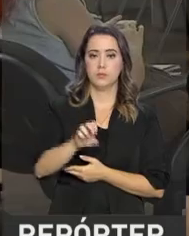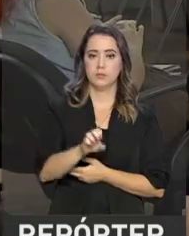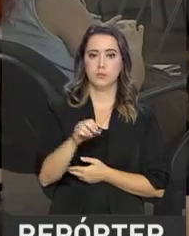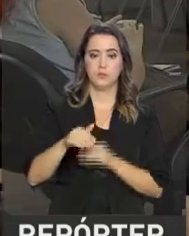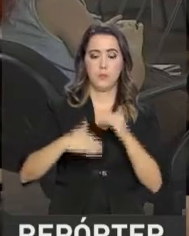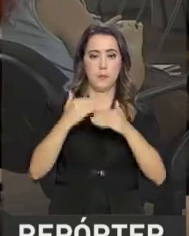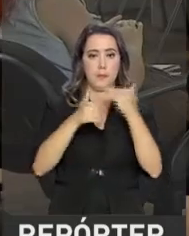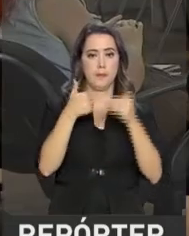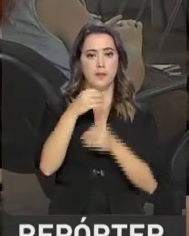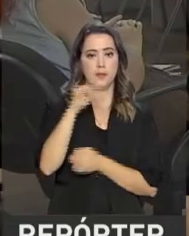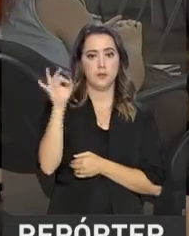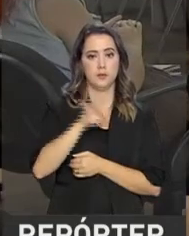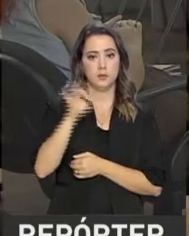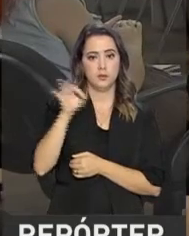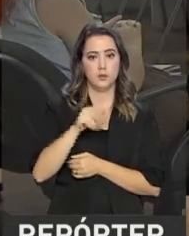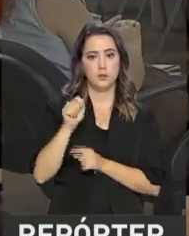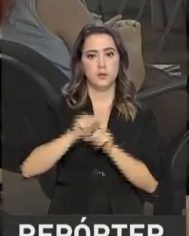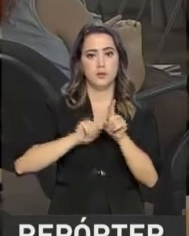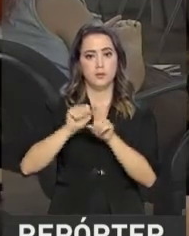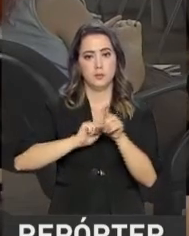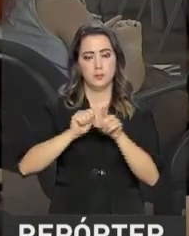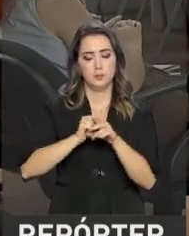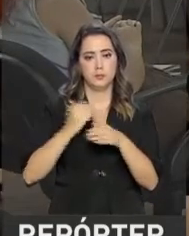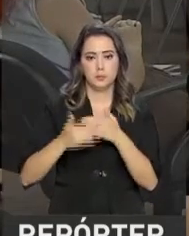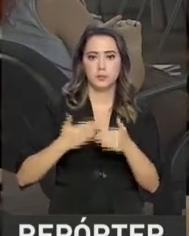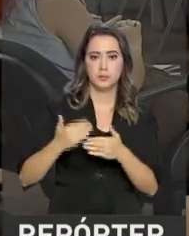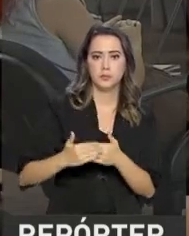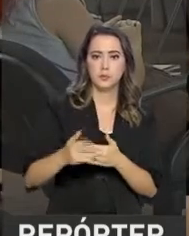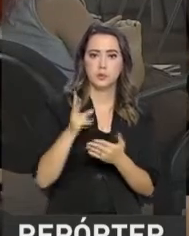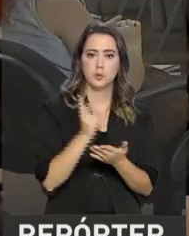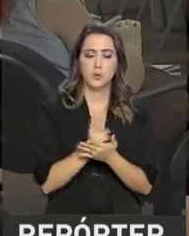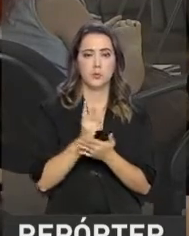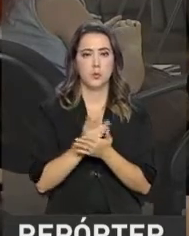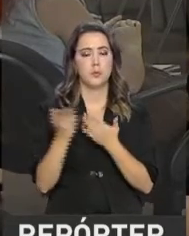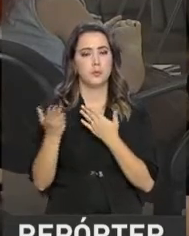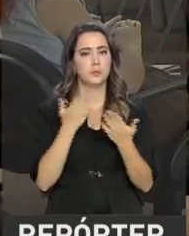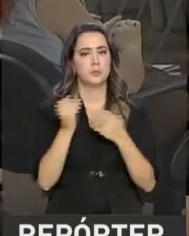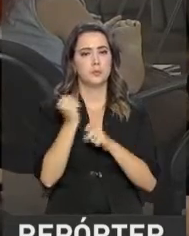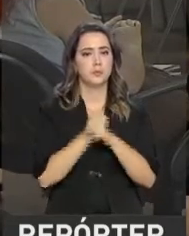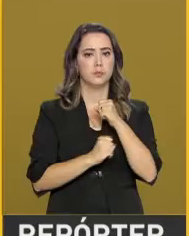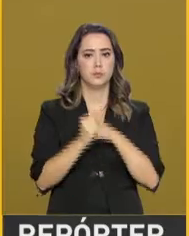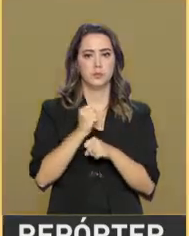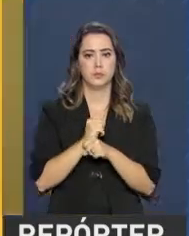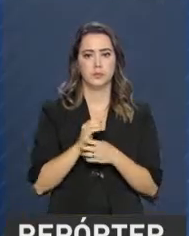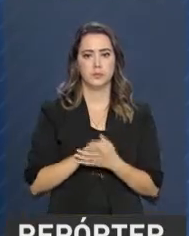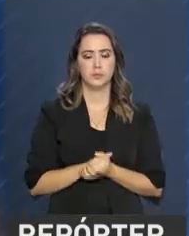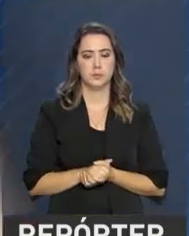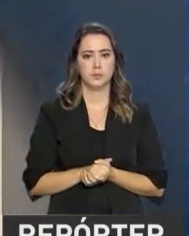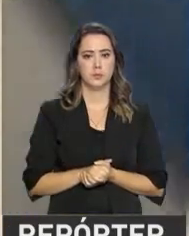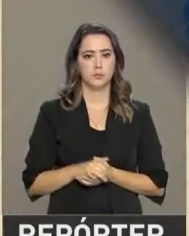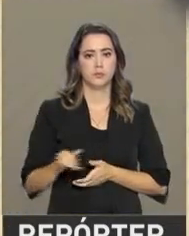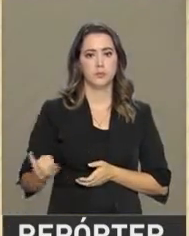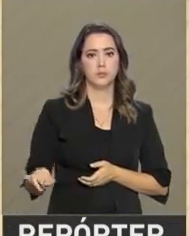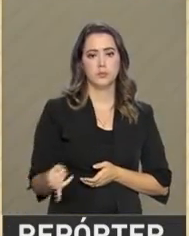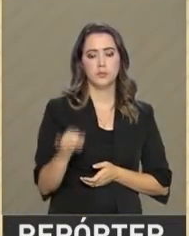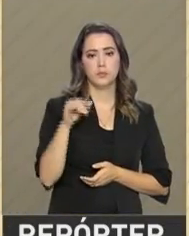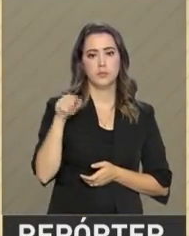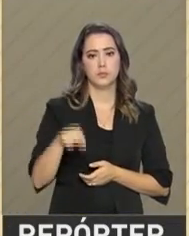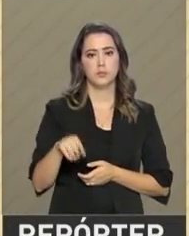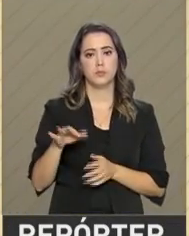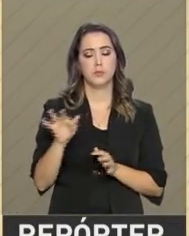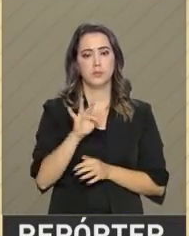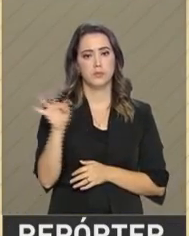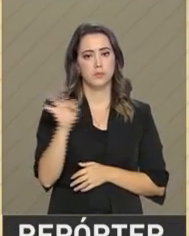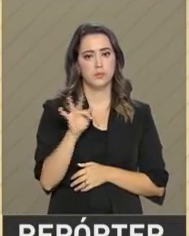cento nos dois primeiros meses deste ano se comparado ao mesmo período do ano passado em janeiro e fevereiro deste ano foram